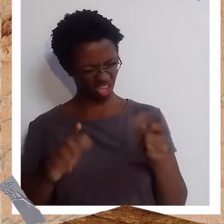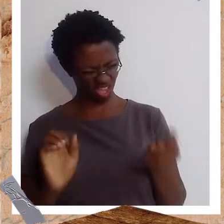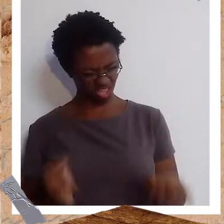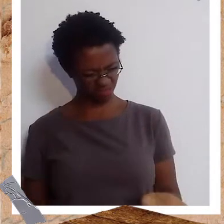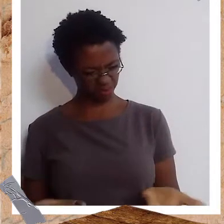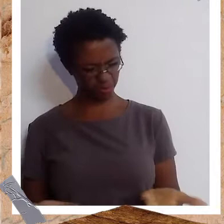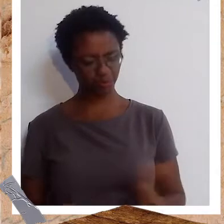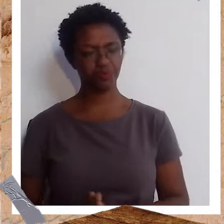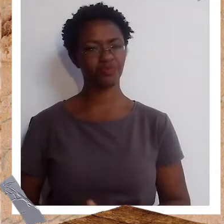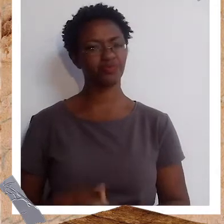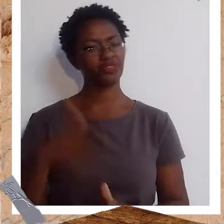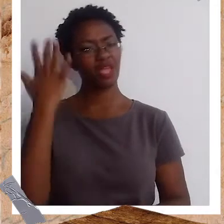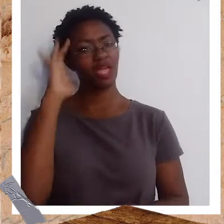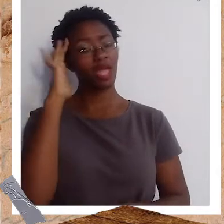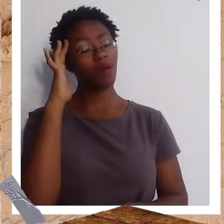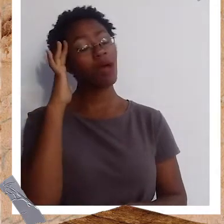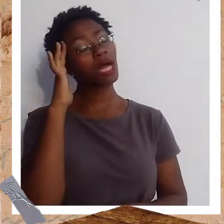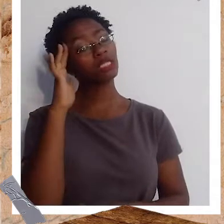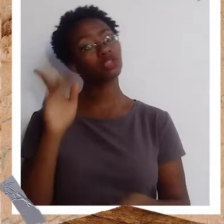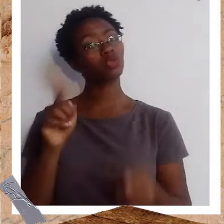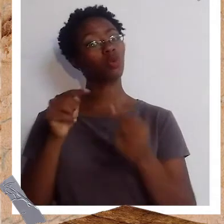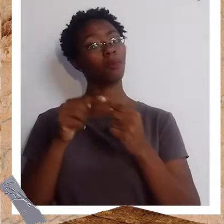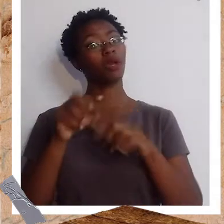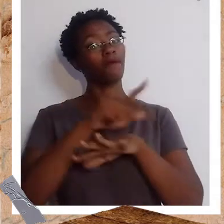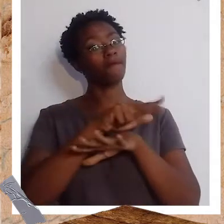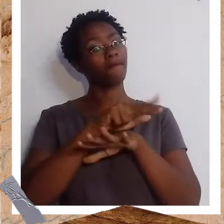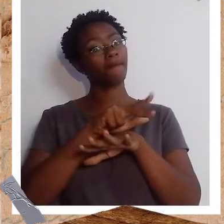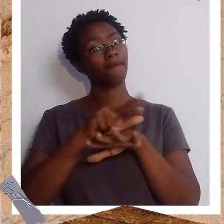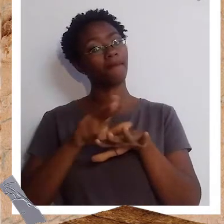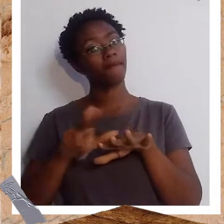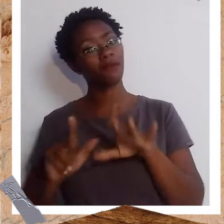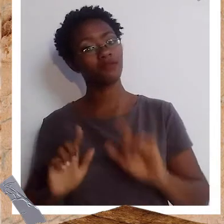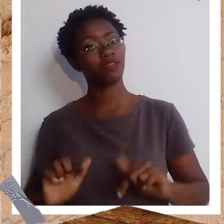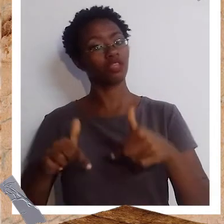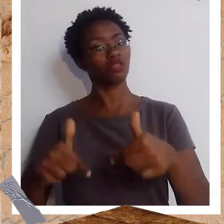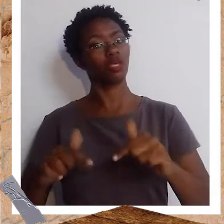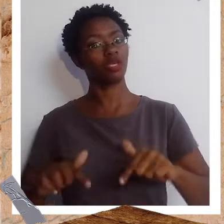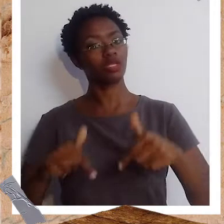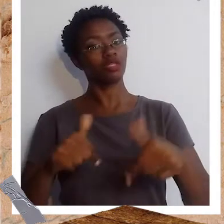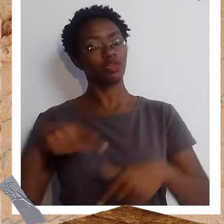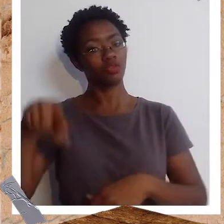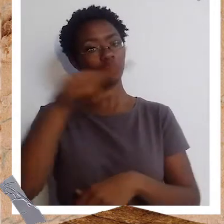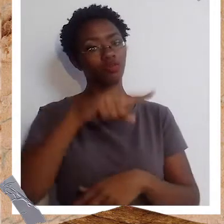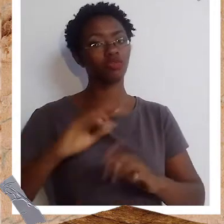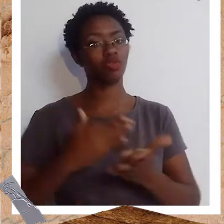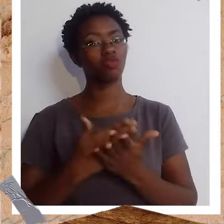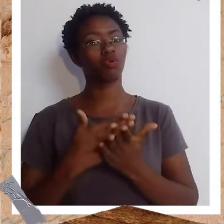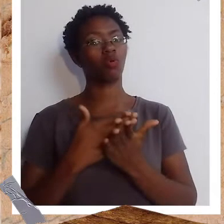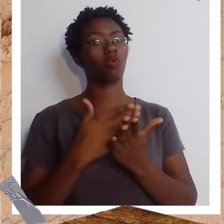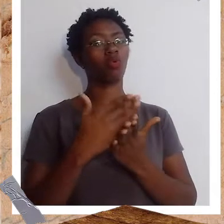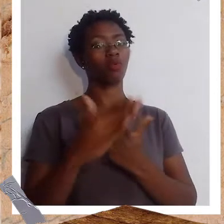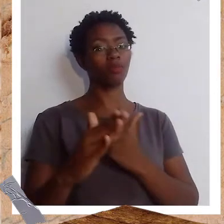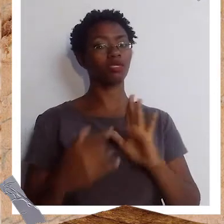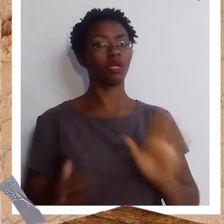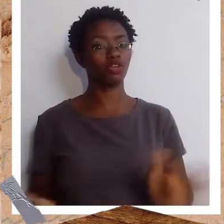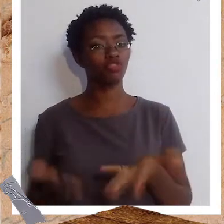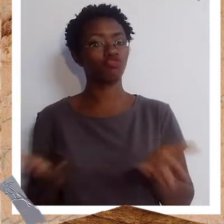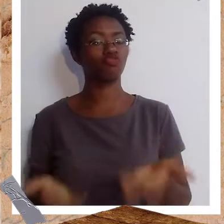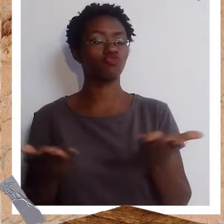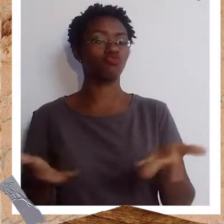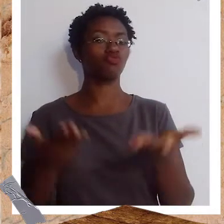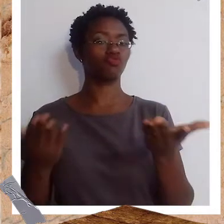Acho que é por conta dessa multiplicidade, né, de ações que vocês começaram a estimular,